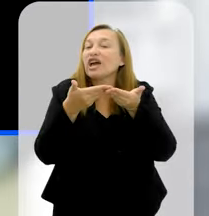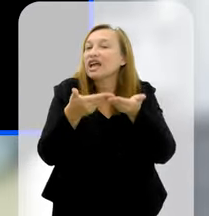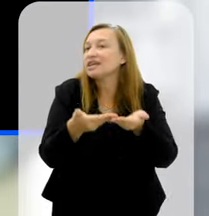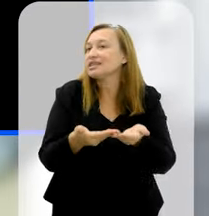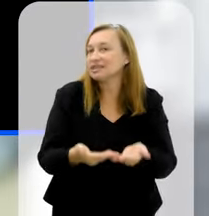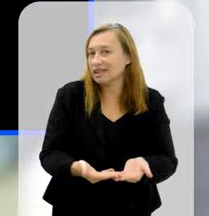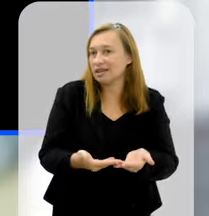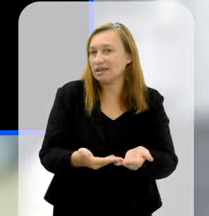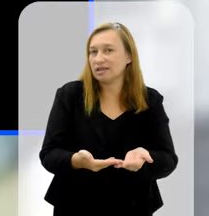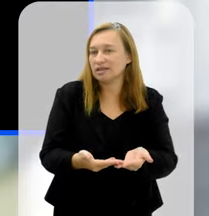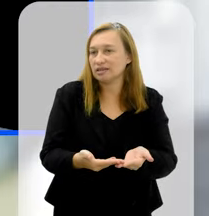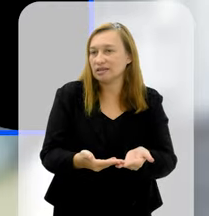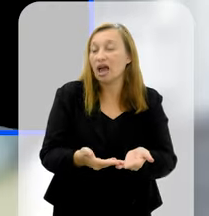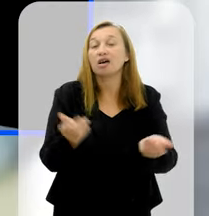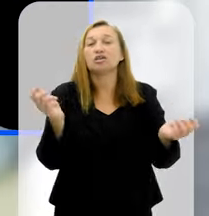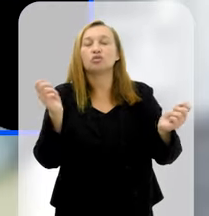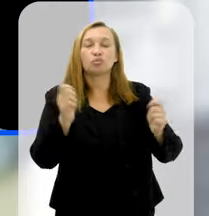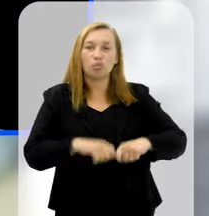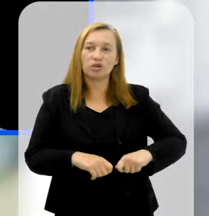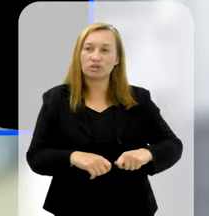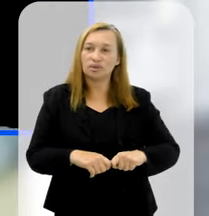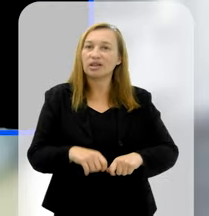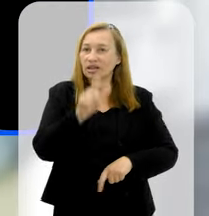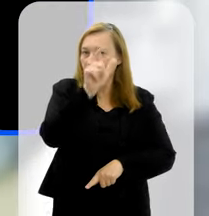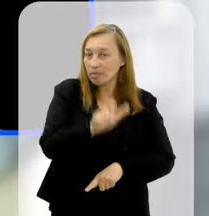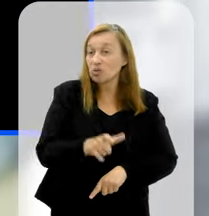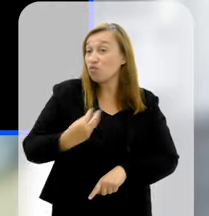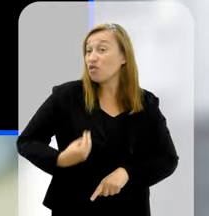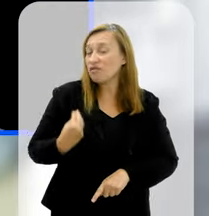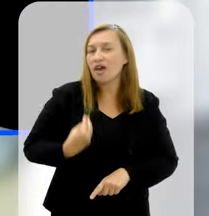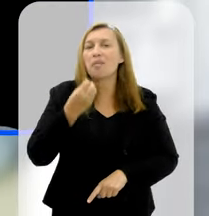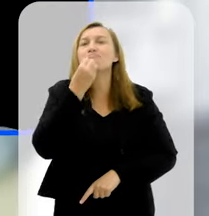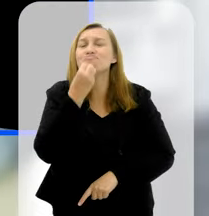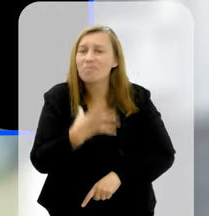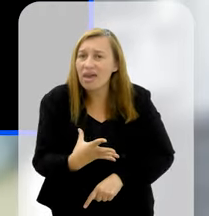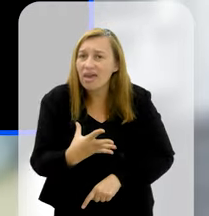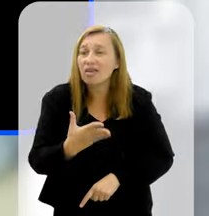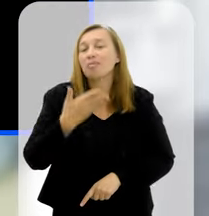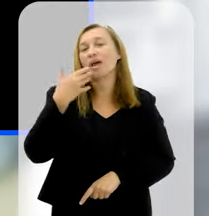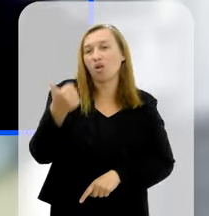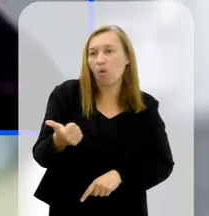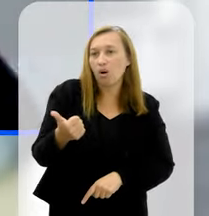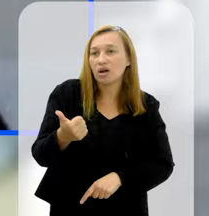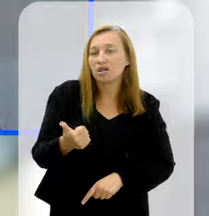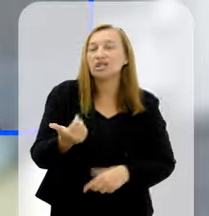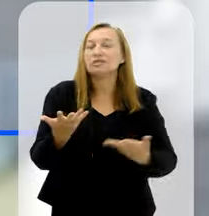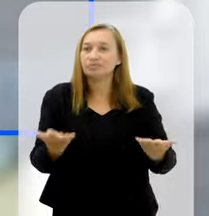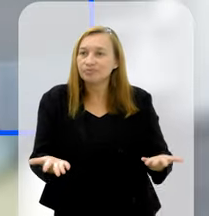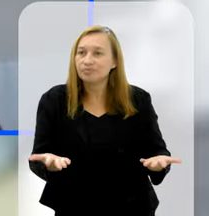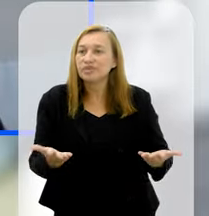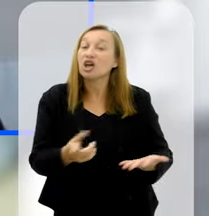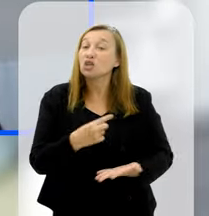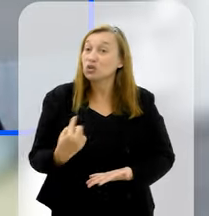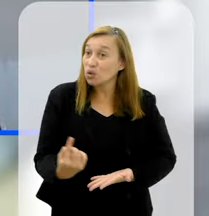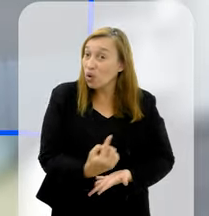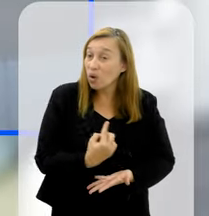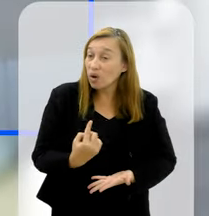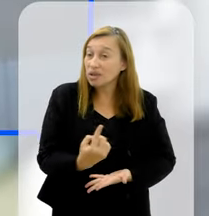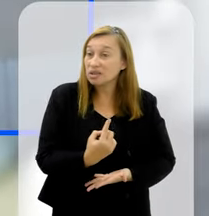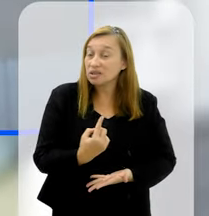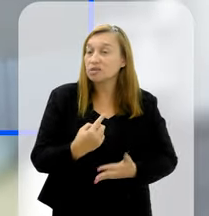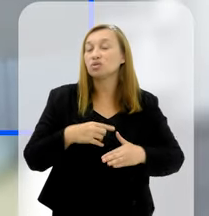oferecer as possibilidades da pessoa viver bem e viver melhor. E é isso, né, que